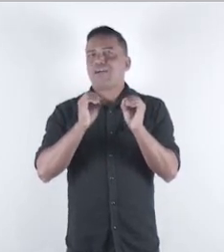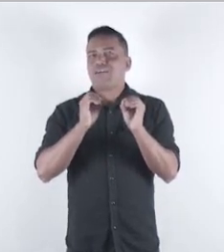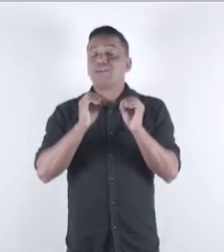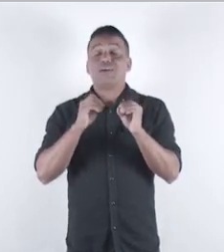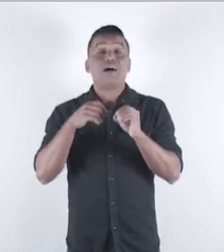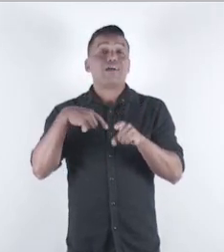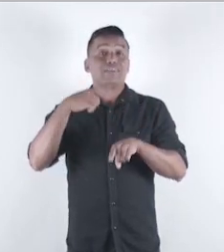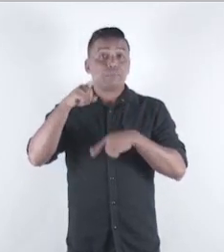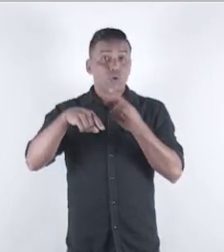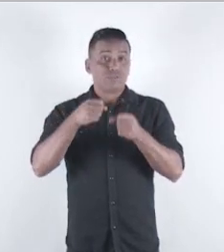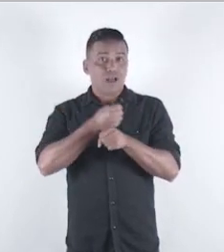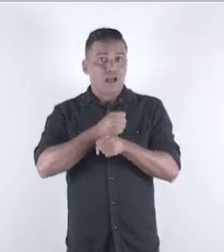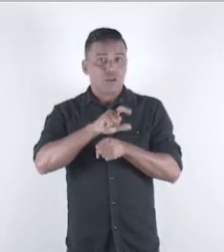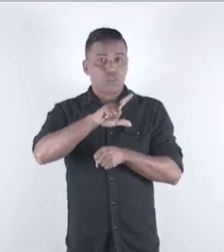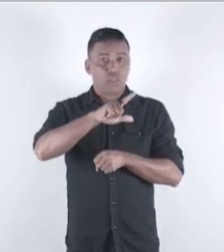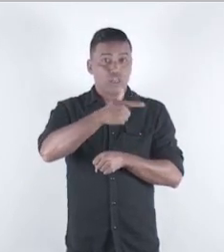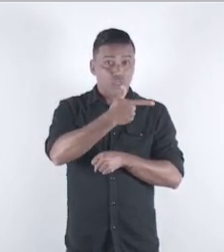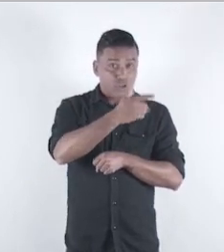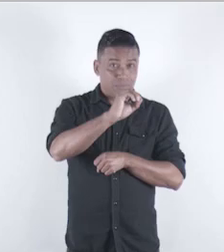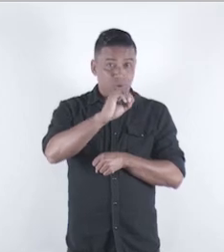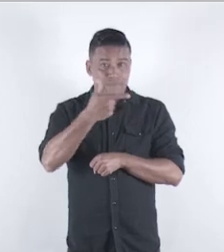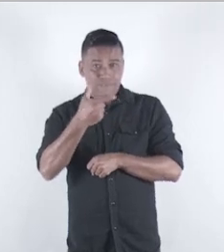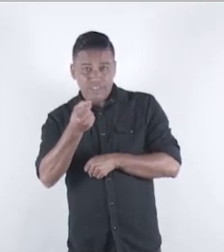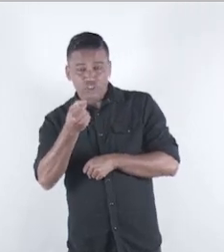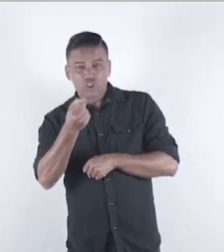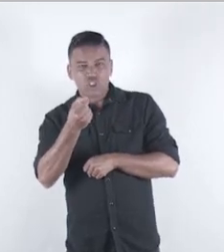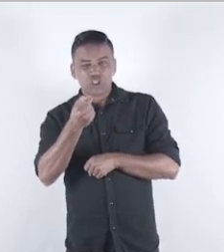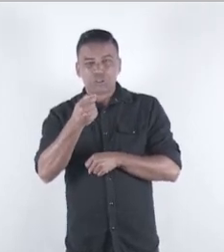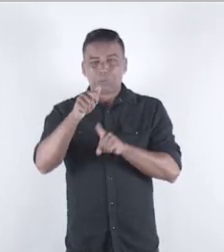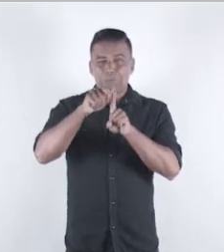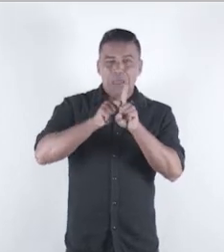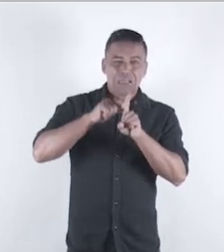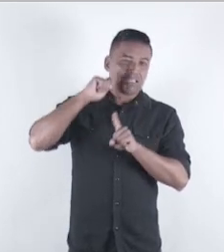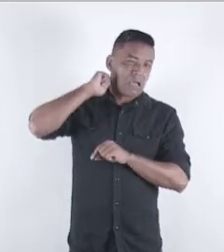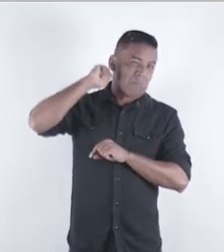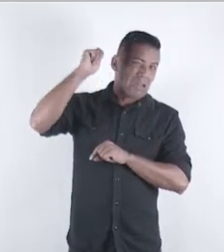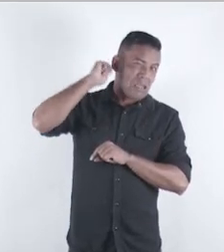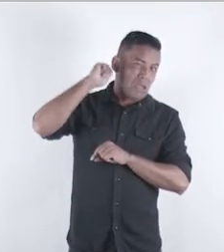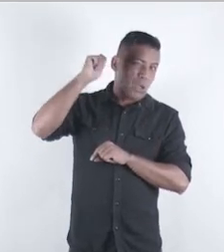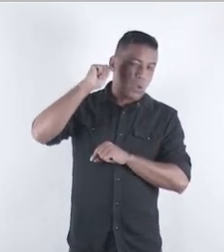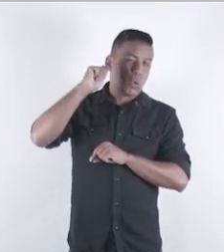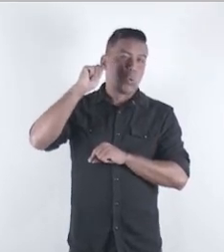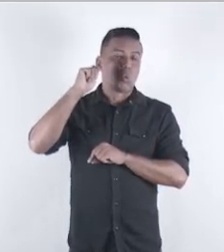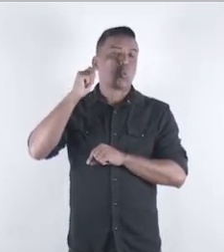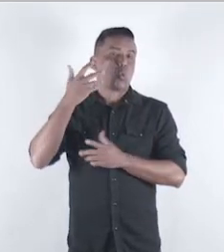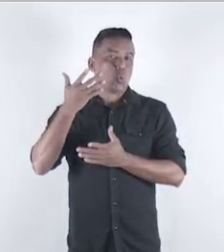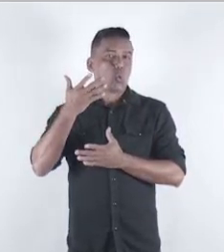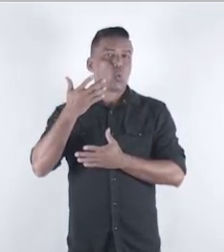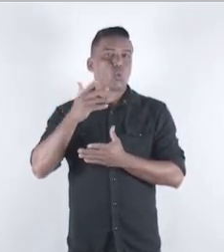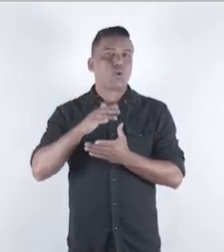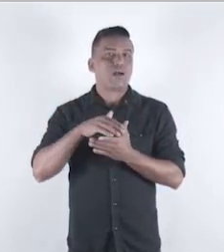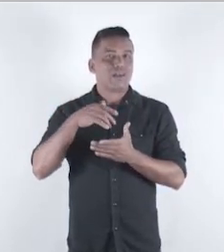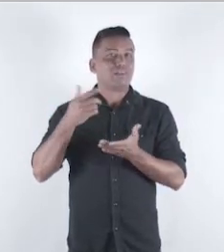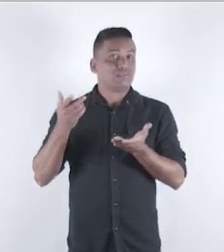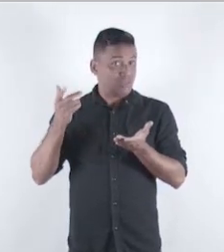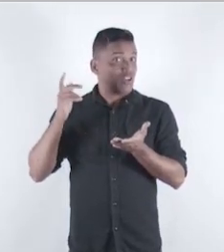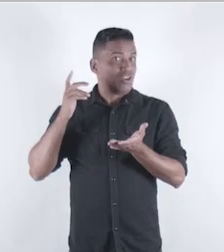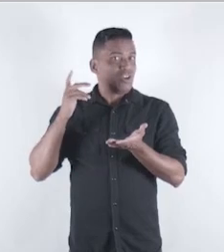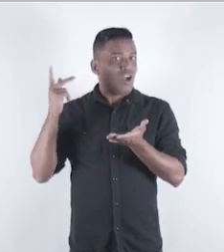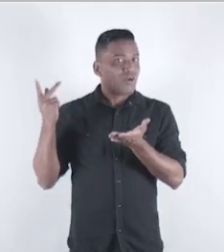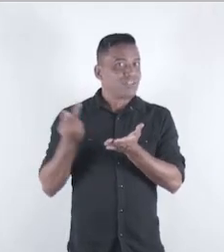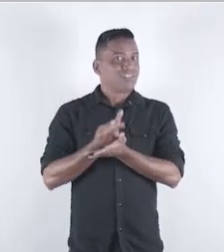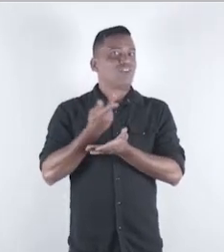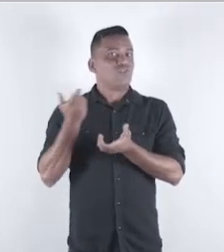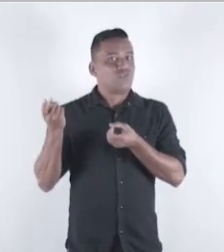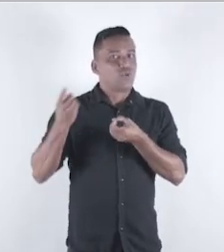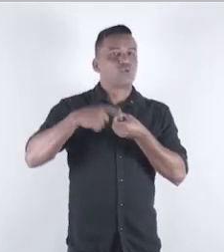e já em 2020, ali por abril talvez de 2020, a gente retomou o papo. Eu, ela e